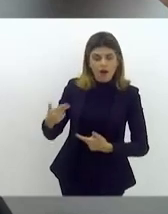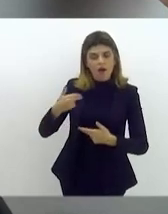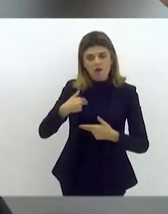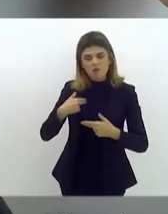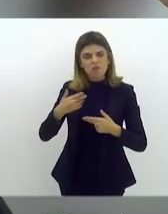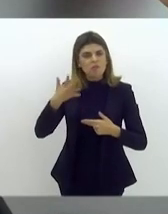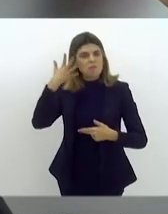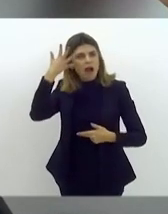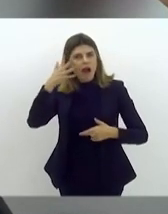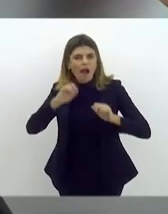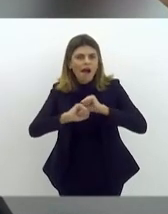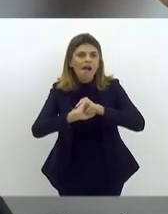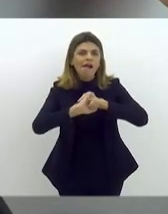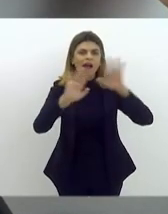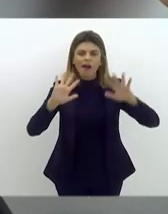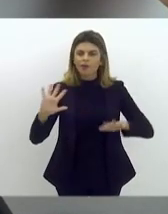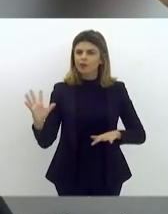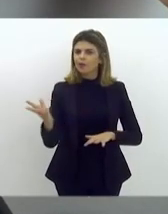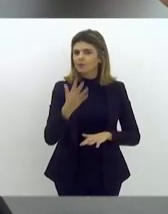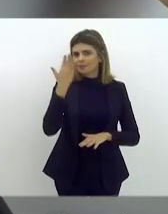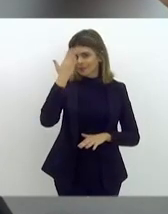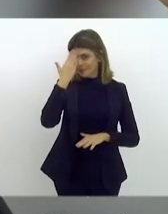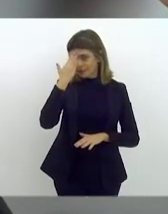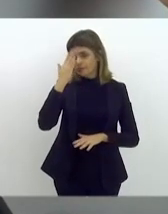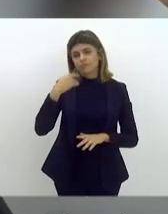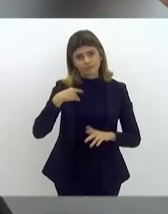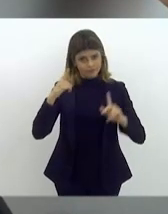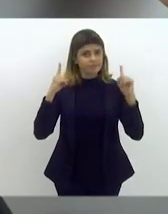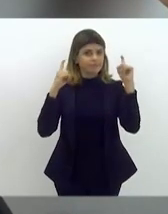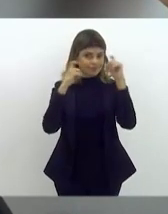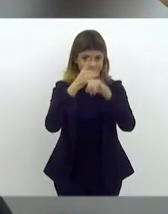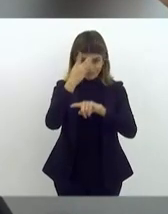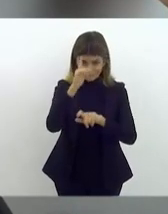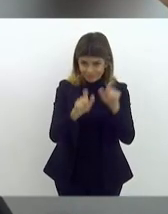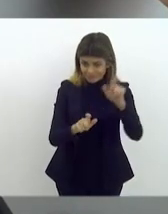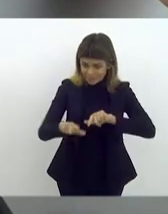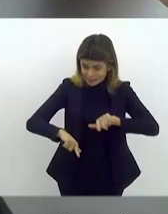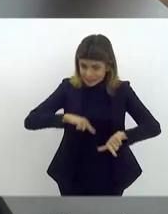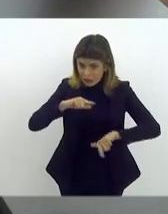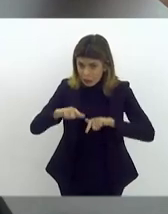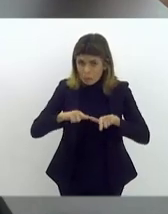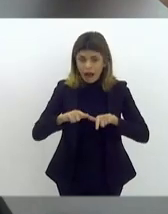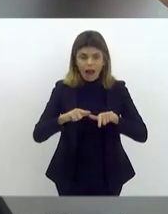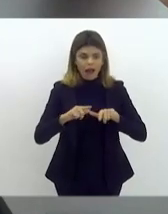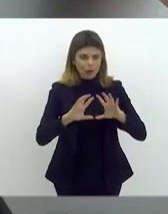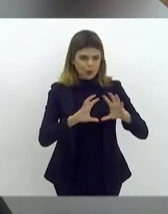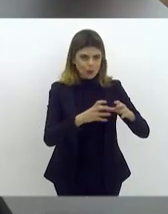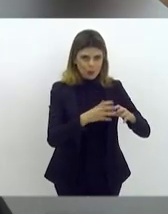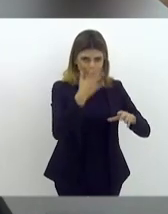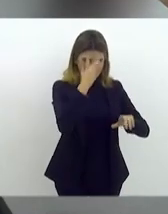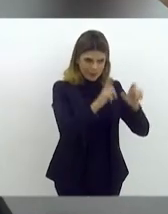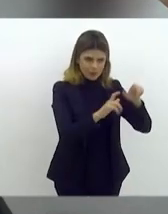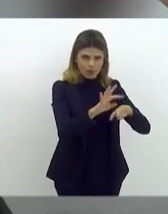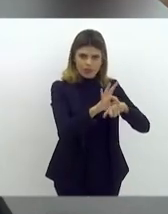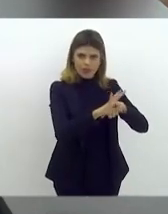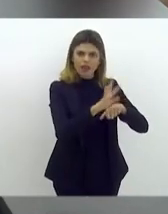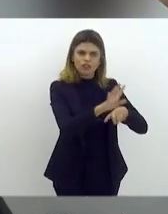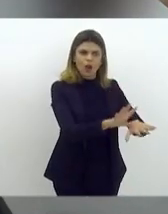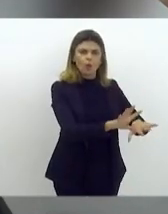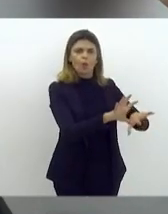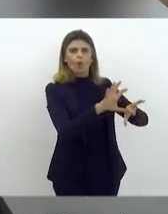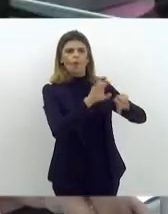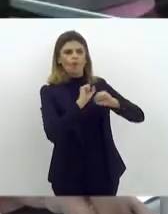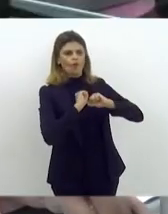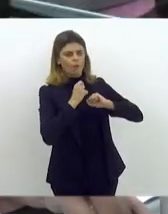forma que todos entendam e é um processo difícil porque quem trabalha é com a técnica é já absorve essa técnica